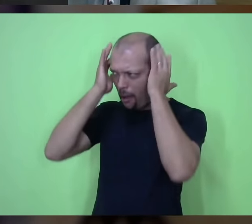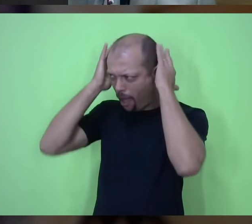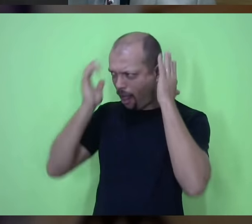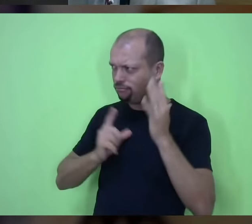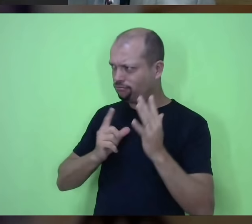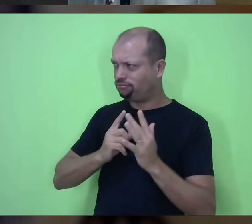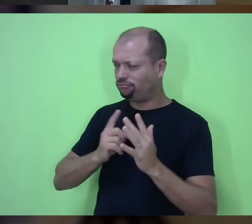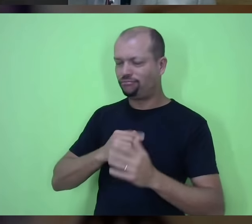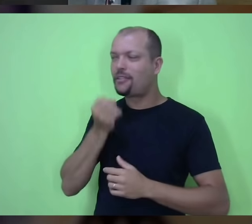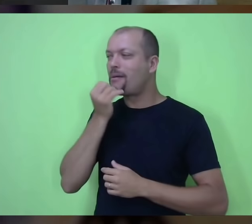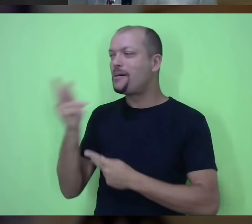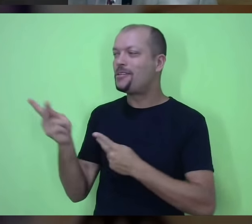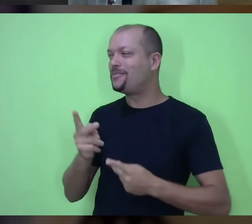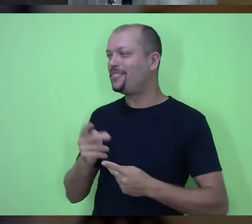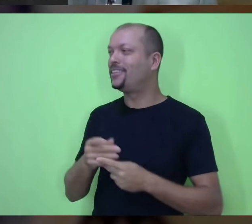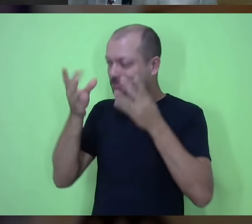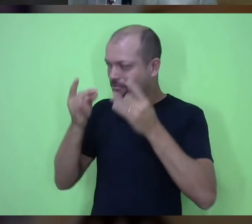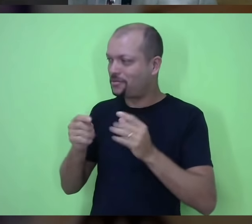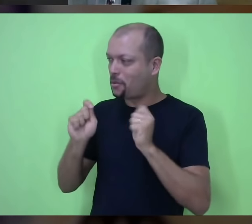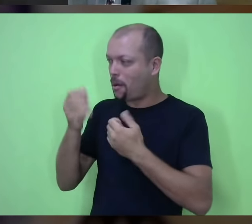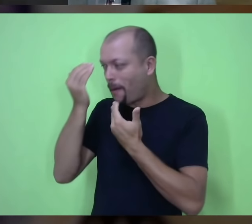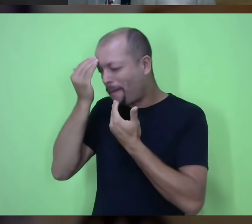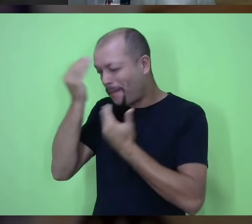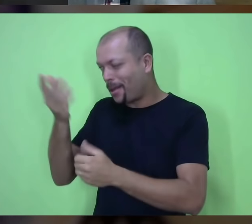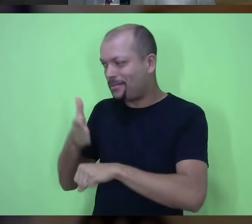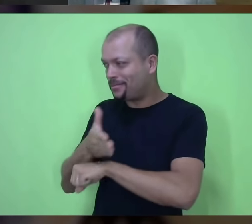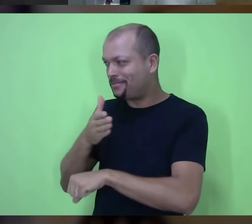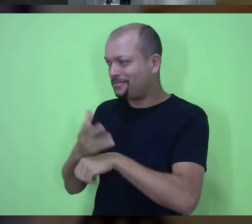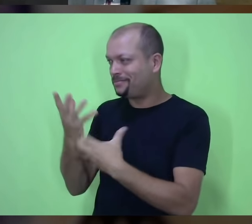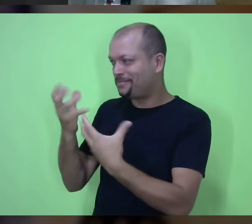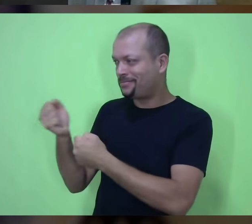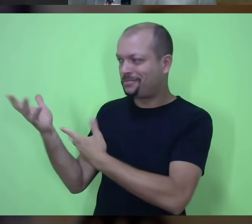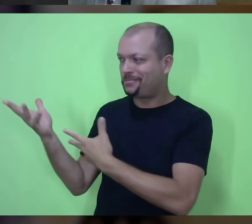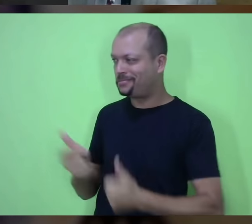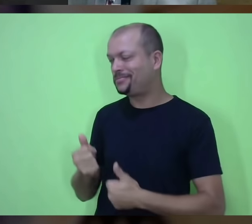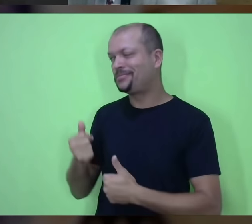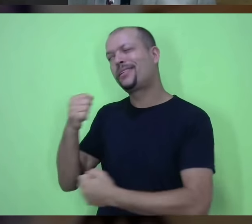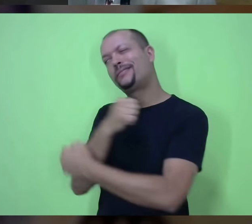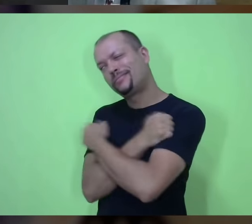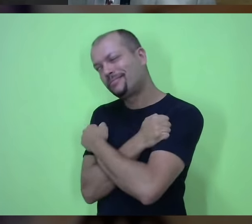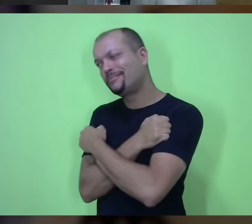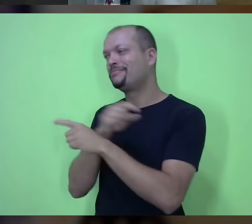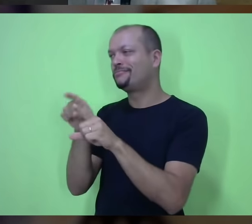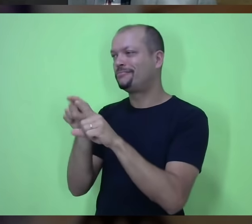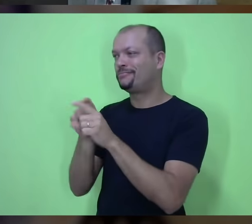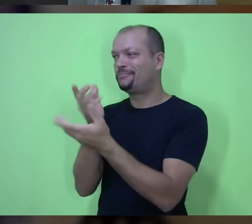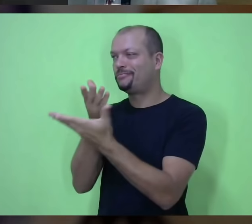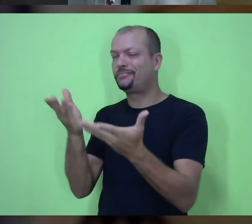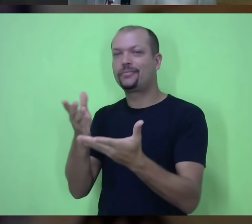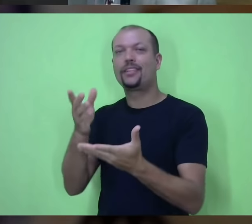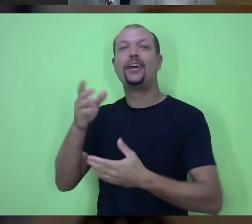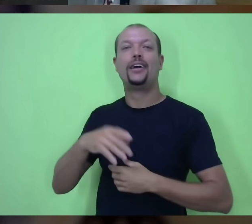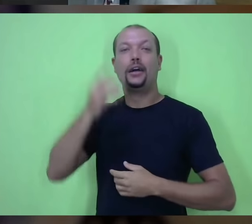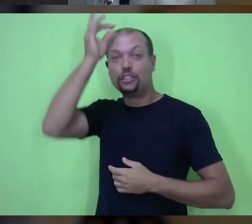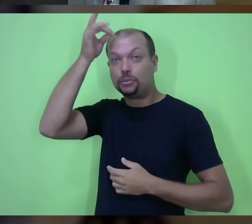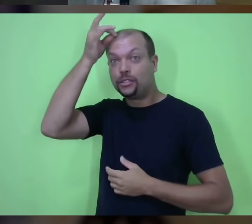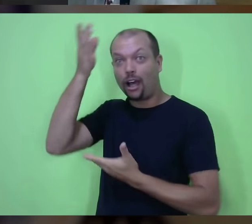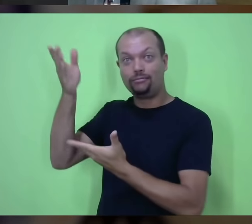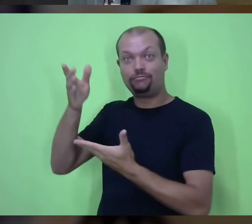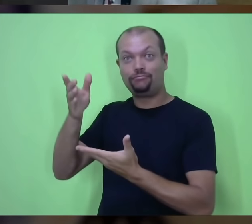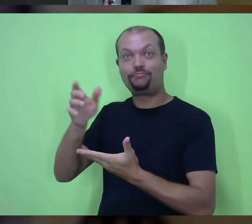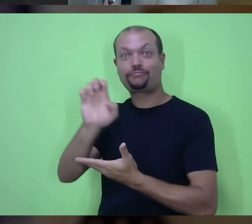bem-vindo também, suas boas-vindas, sua autodescrição. Obrigado por aceitar o convite aqui. Um abraço também aos irmãos do Espírito Santo,